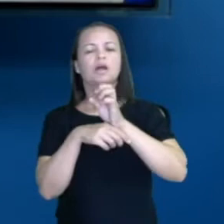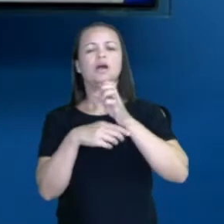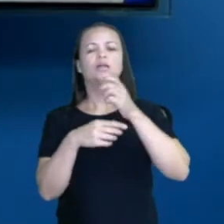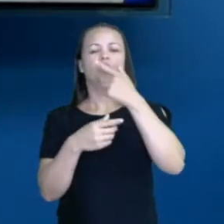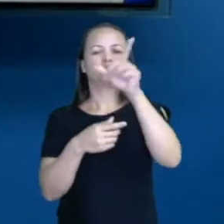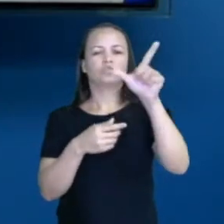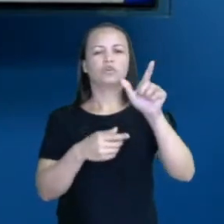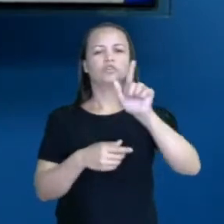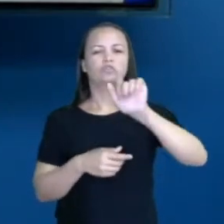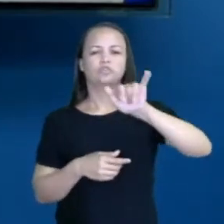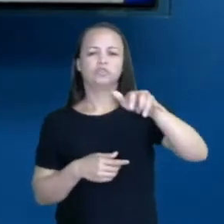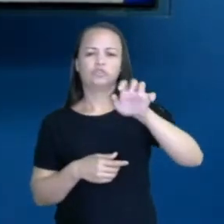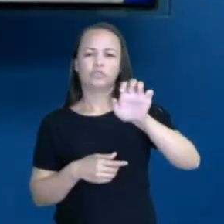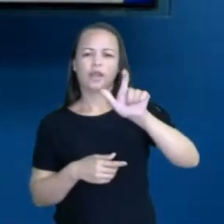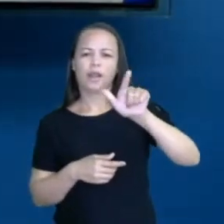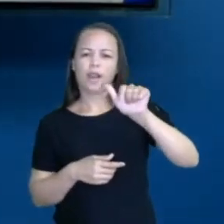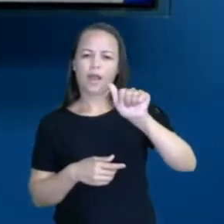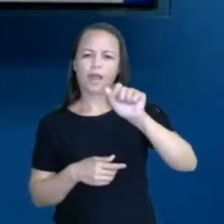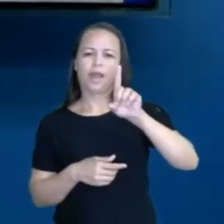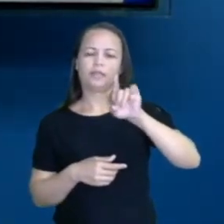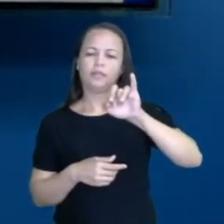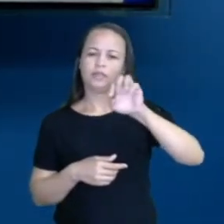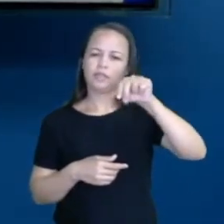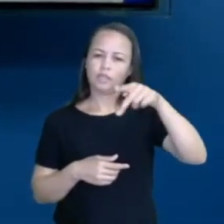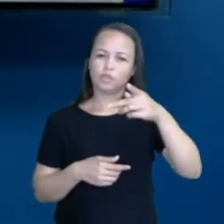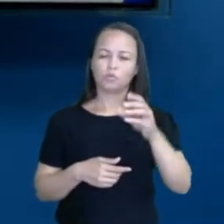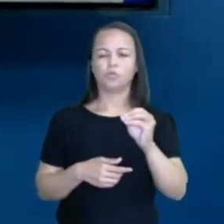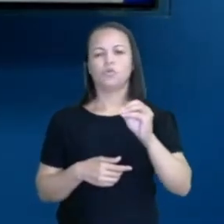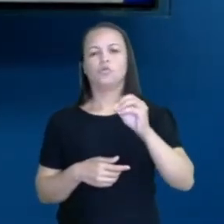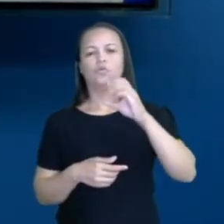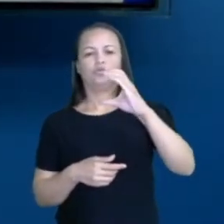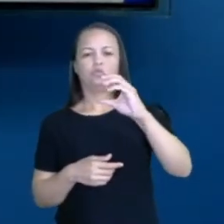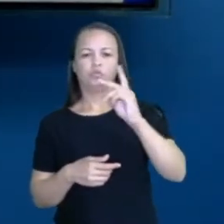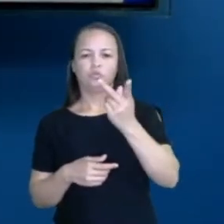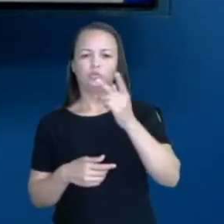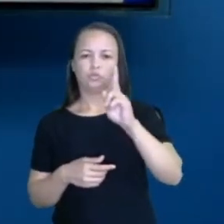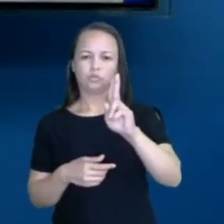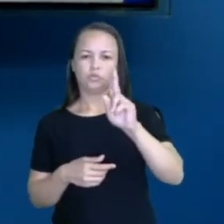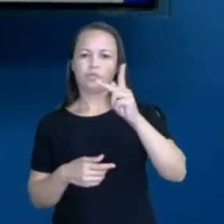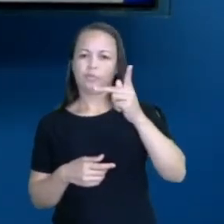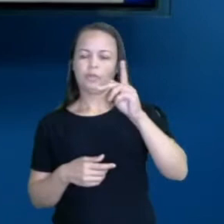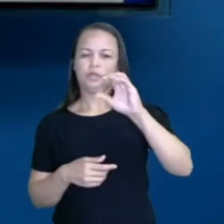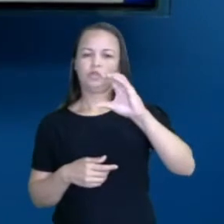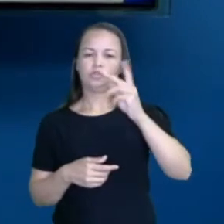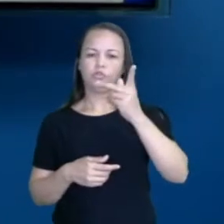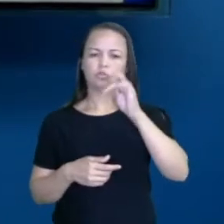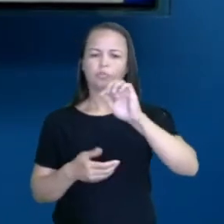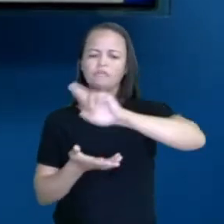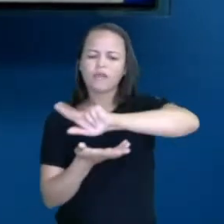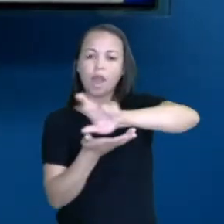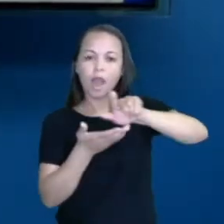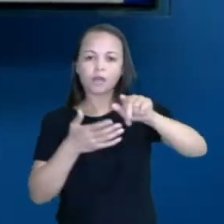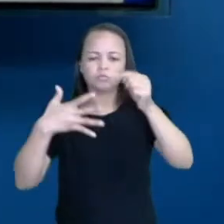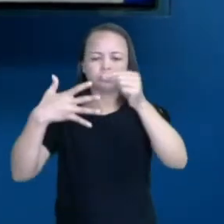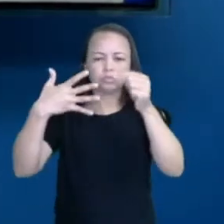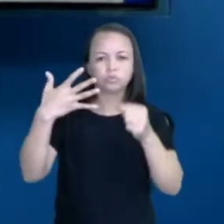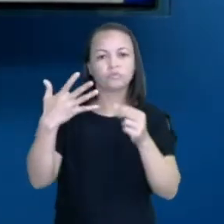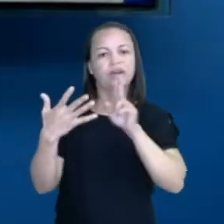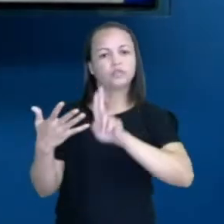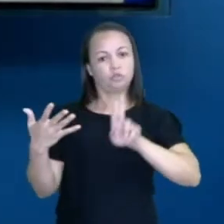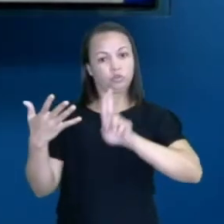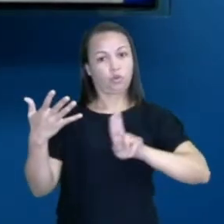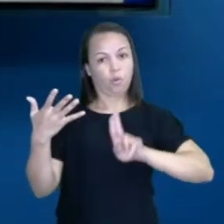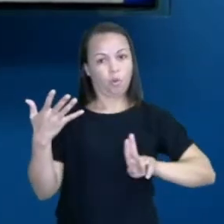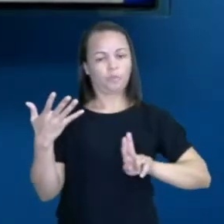nome: geladinho, sacolé, chup-chup, laranjinha, din-din. Aquilo que nós